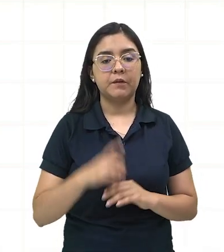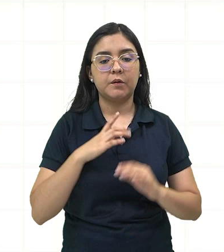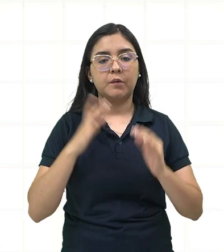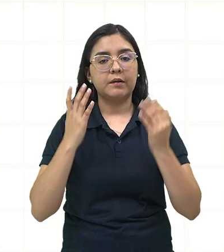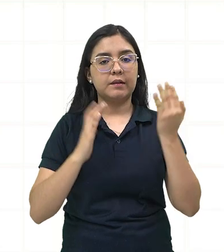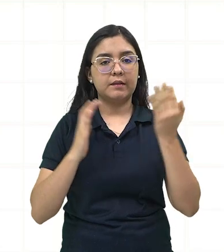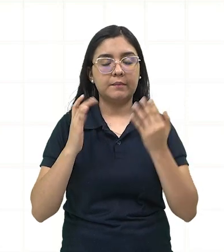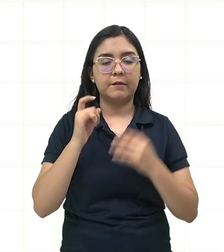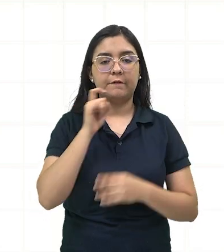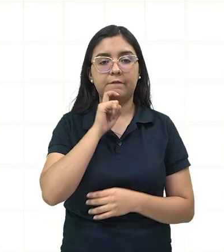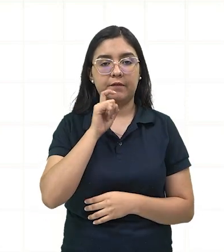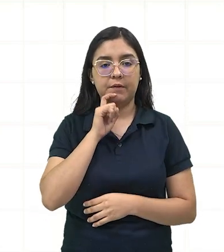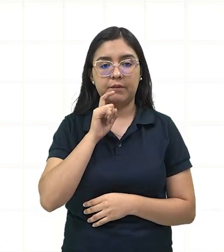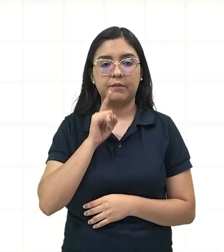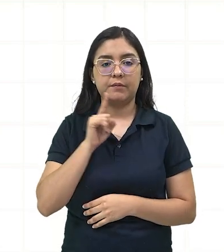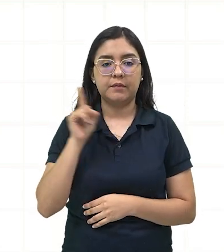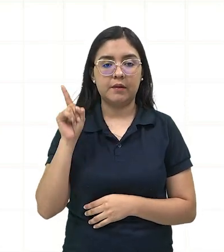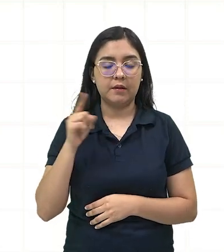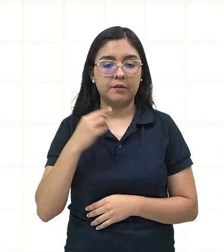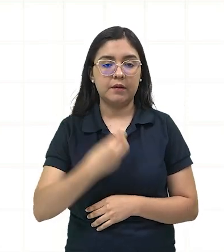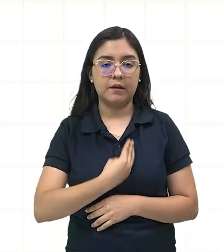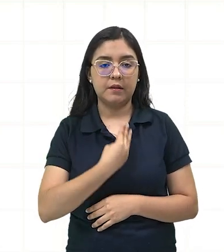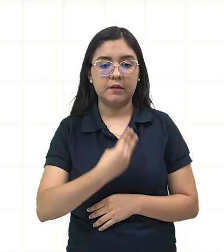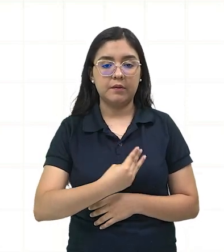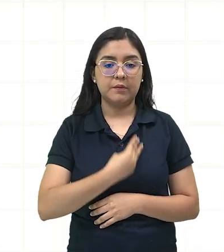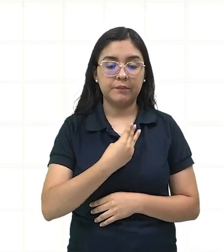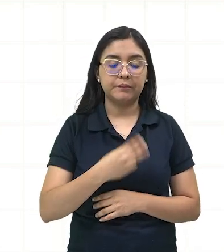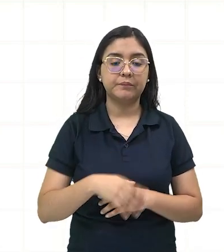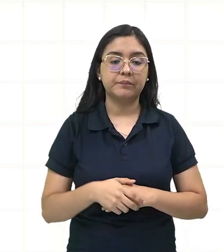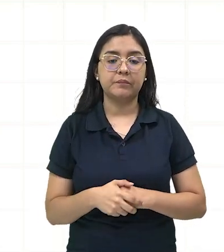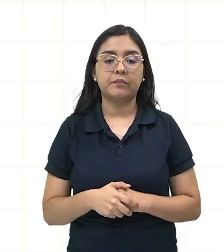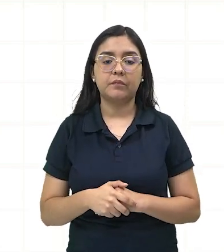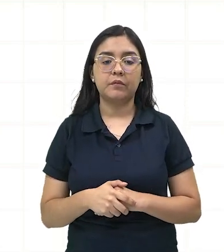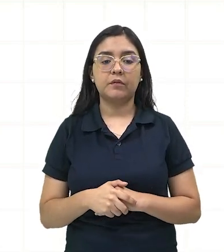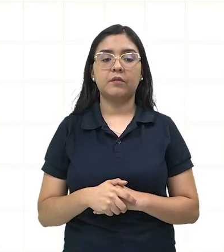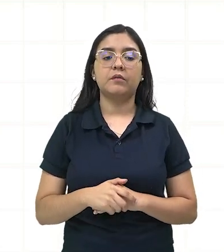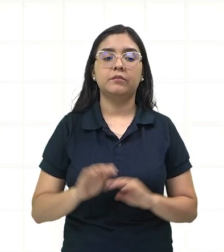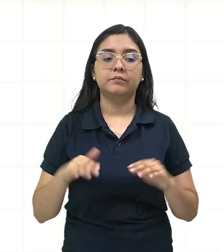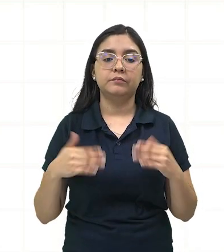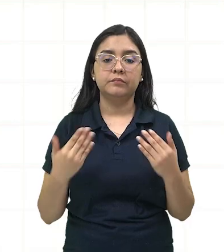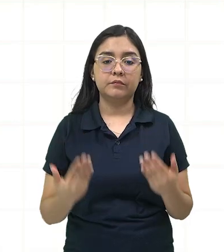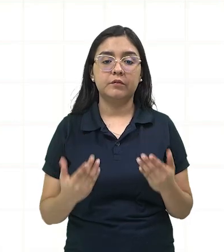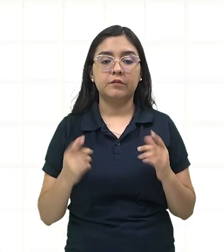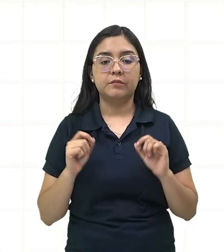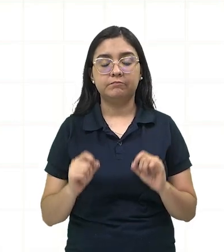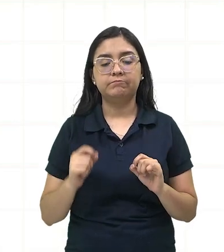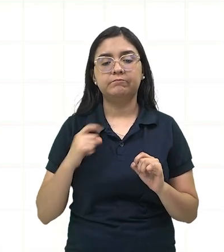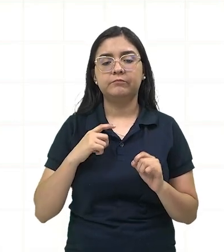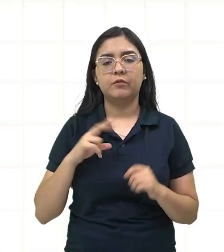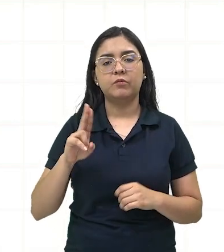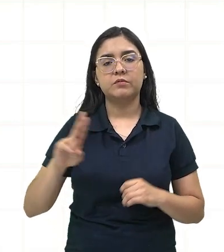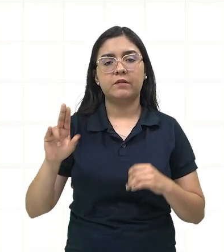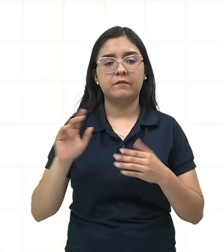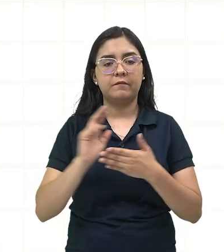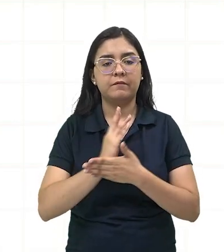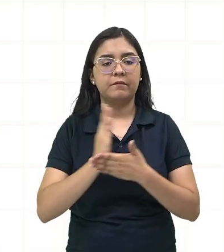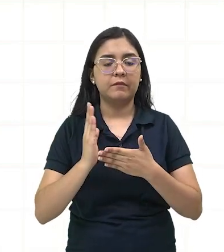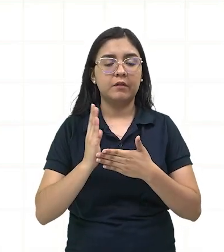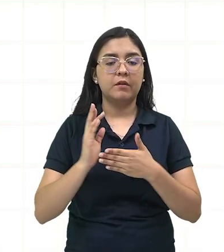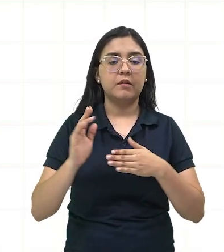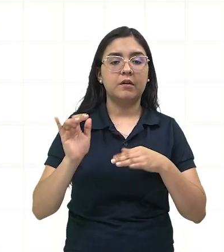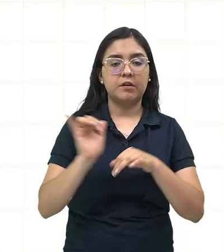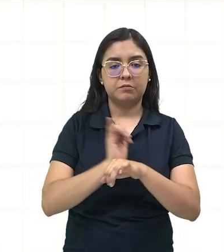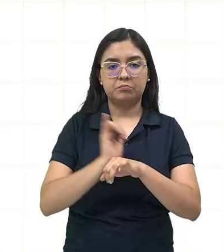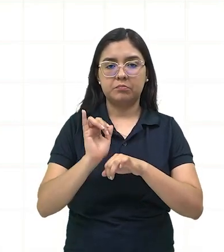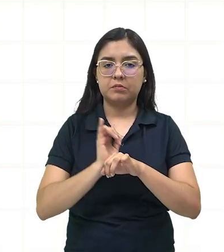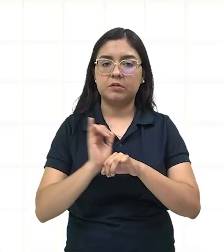frio dos Estados Unidos, do Canadá, perdão, eles vão aplicar diversas técnicas cada vez mais